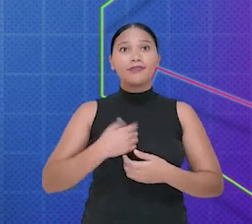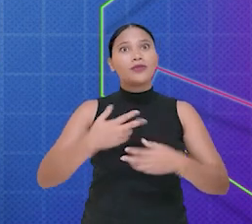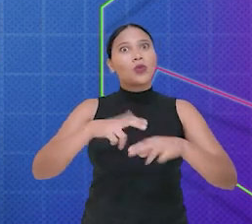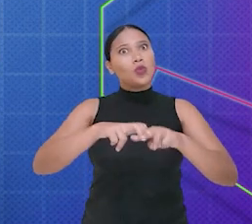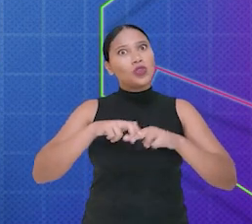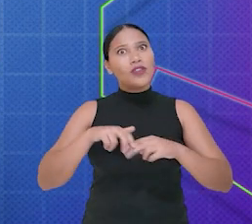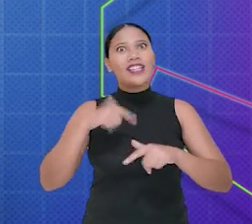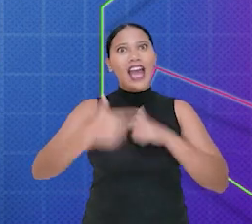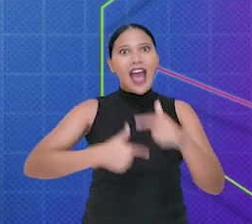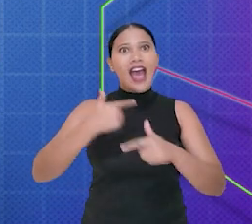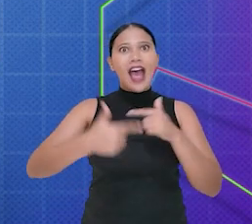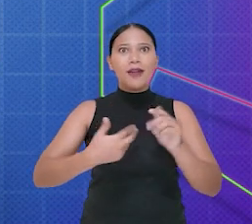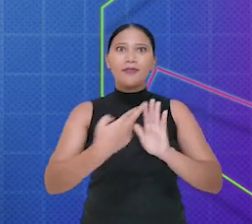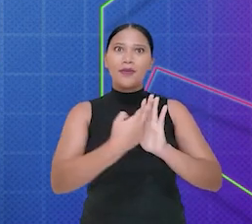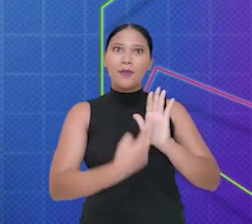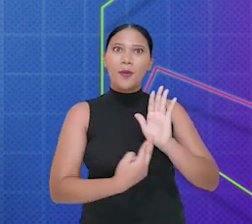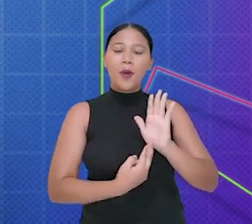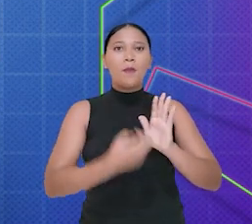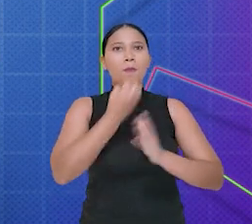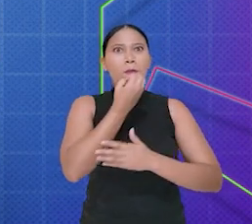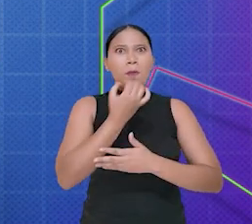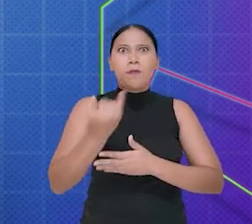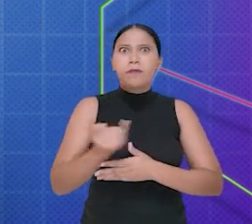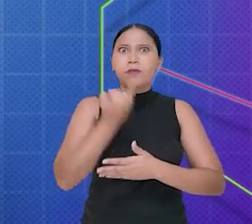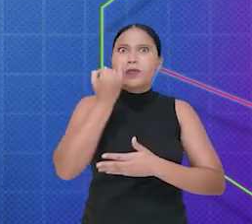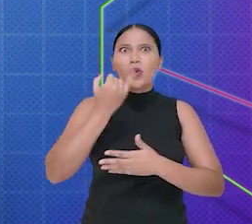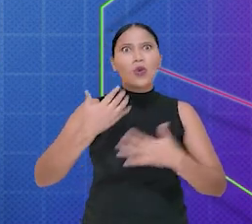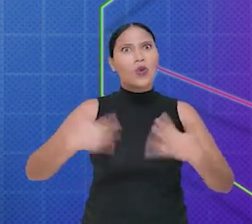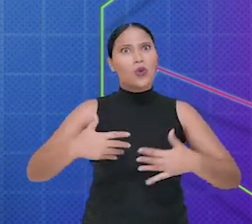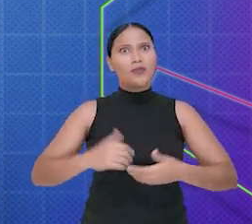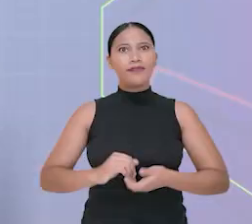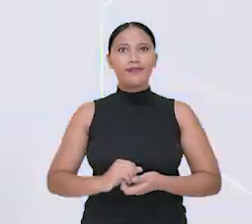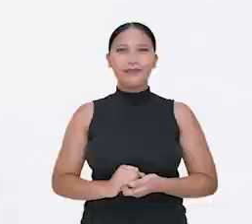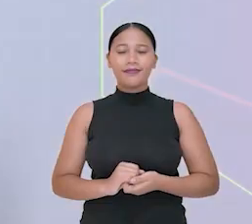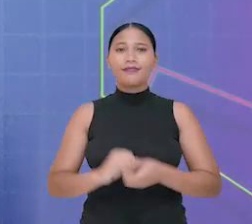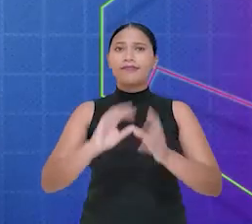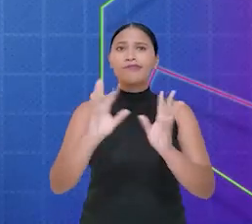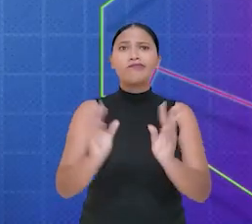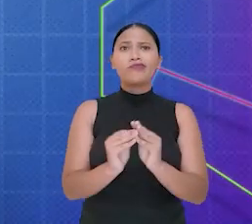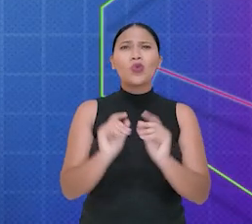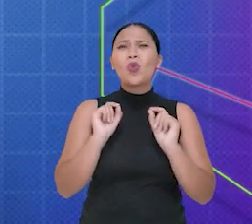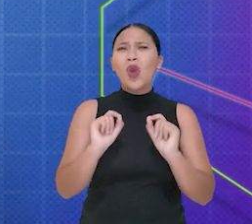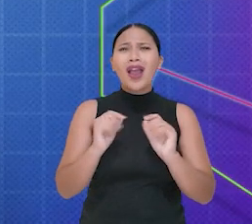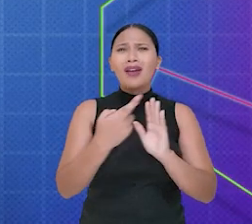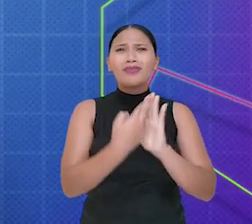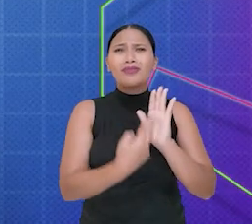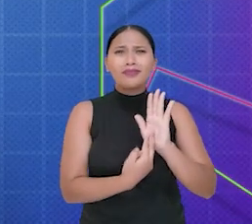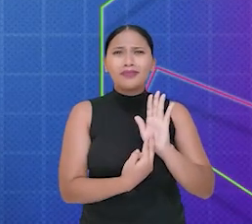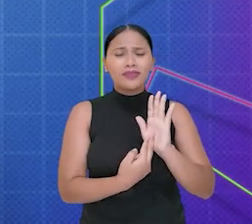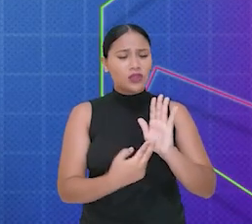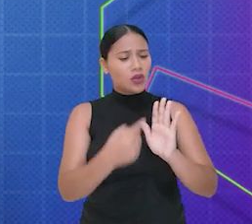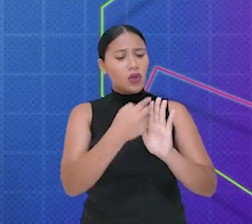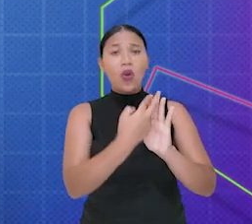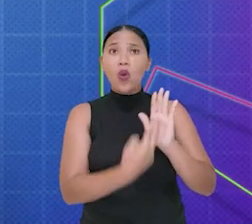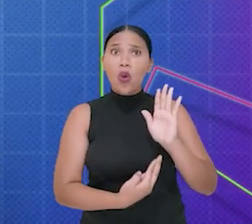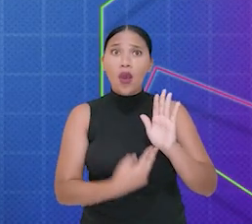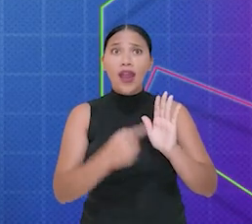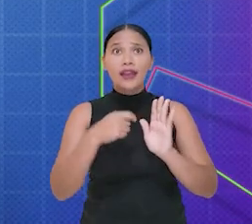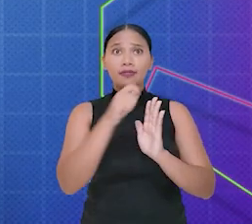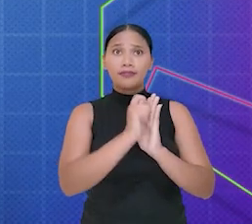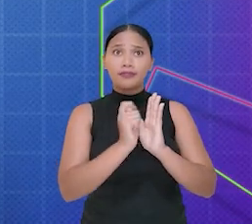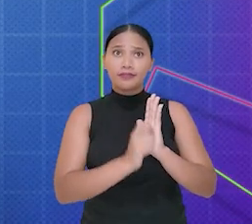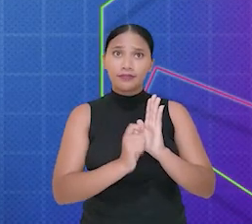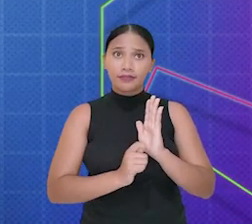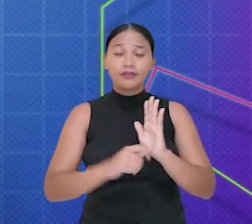a razão pela qual o trabalho de roteiro é tão importante na produção dos jogos. A definição de um roteiro. O roteiro é um